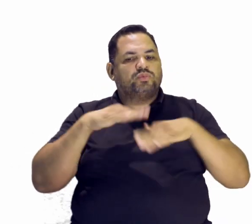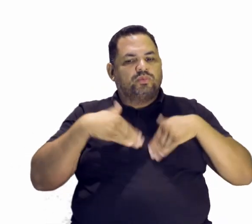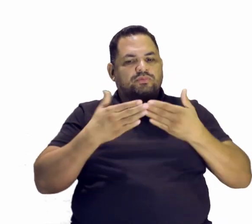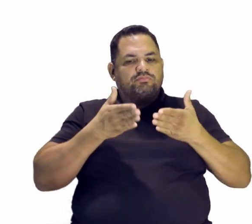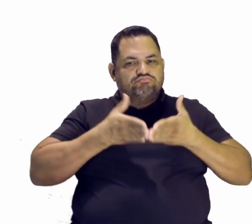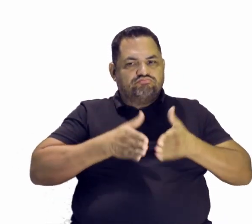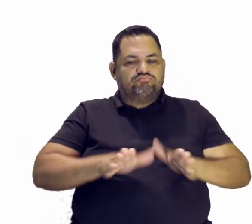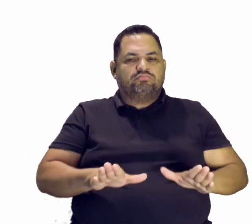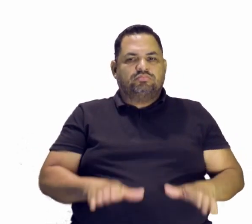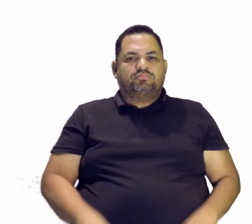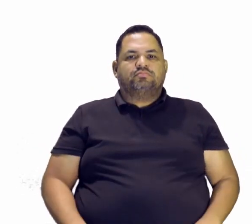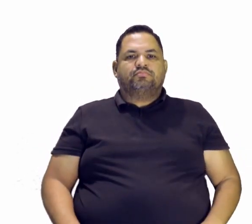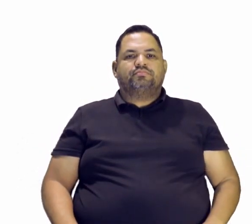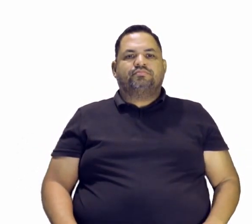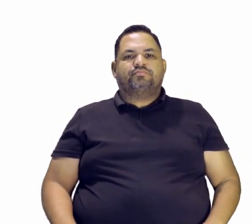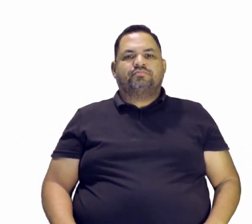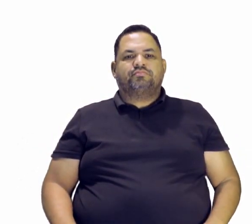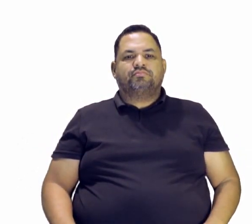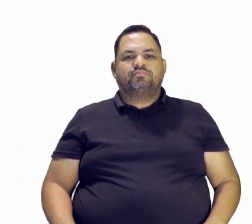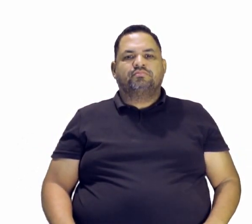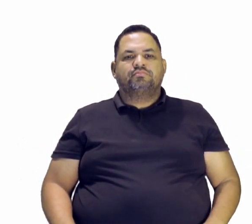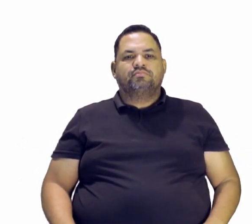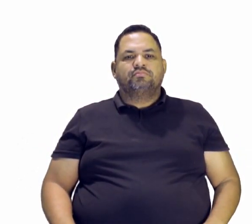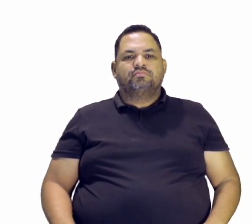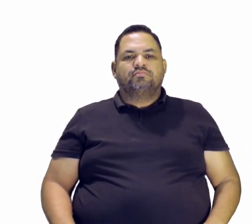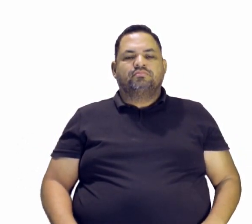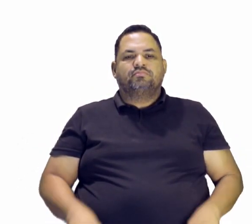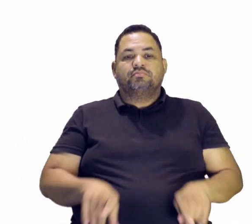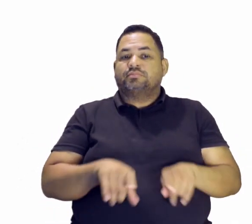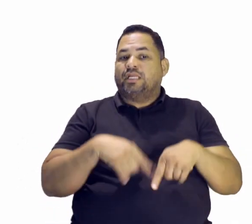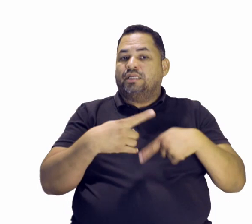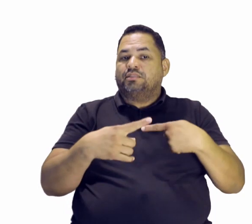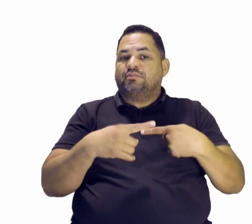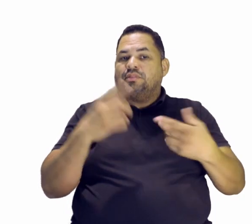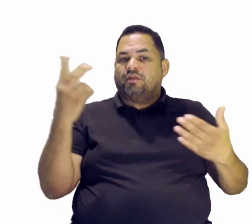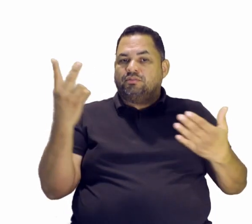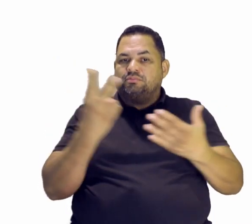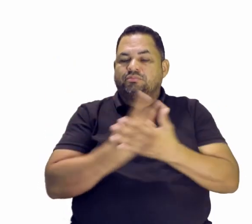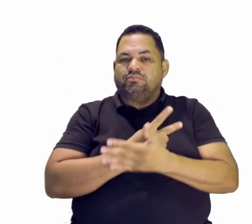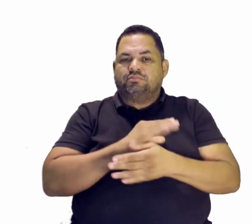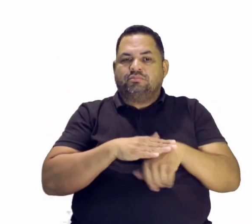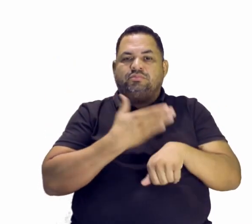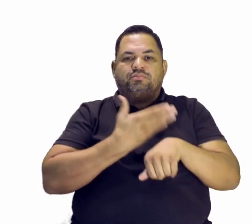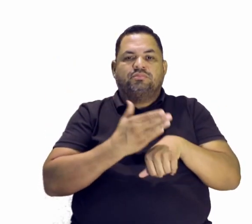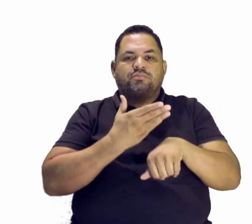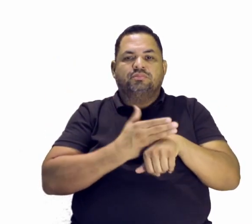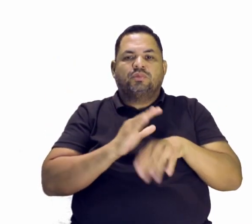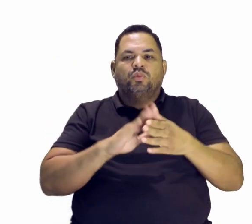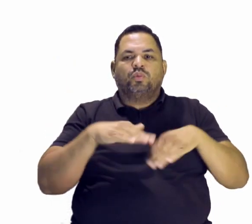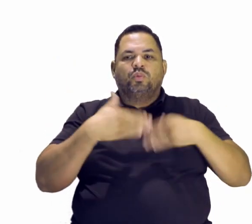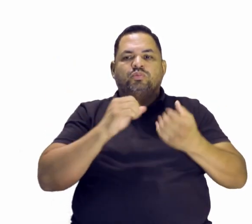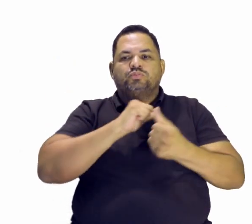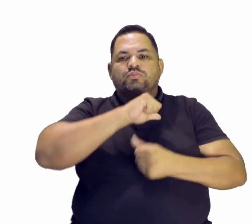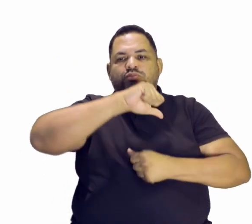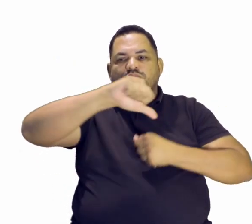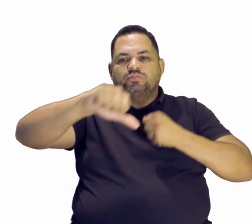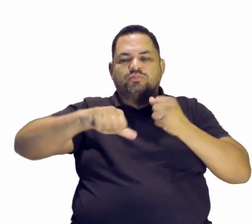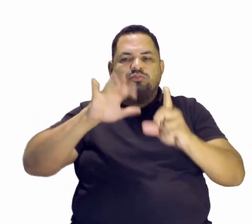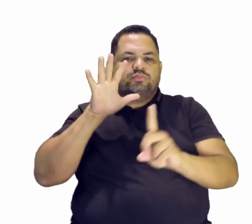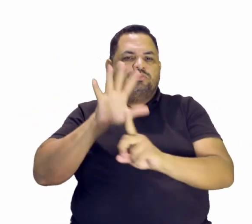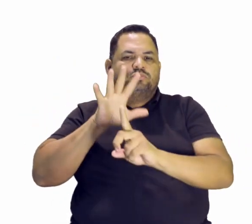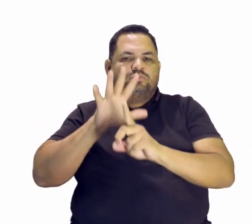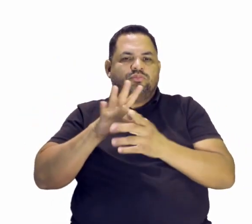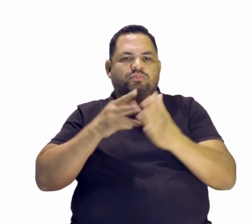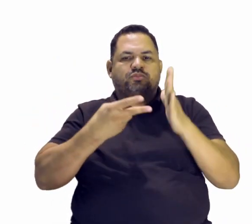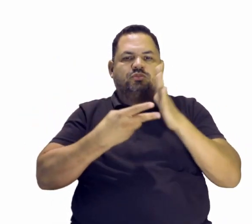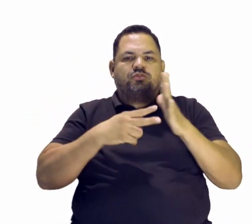de fibras, tipo 1 e tipo 2, e eu tenho aí o fator de treinamento, ou seja, quando eu provoco aí alterações significativas no tipo